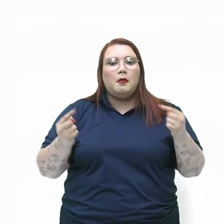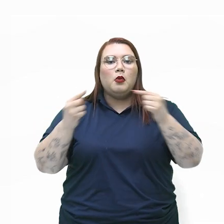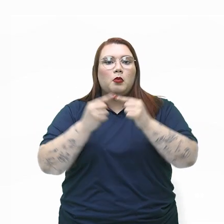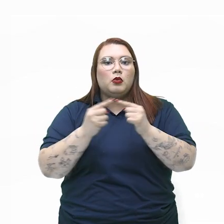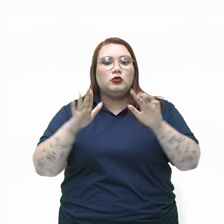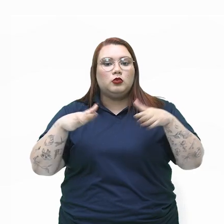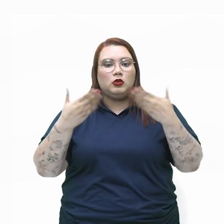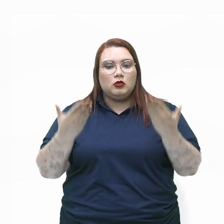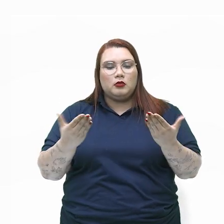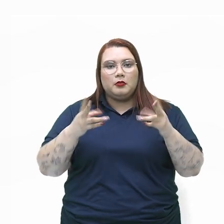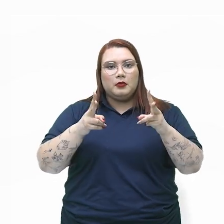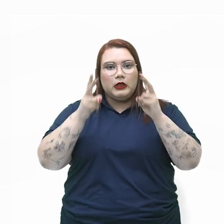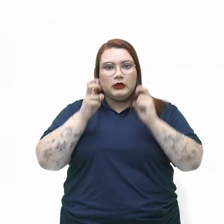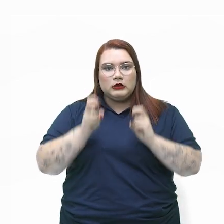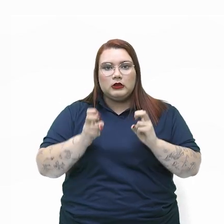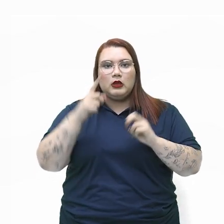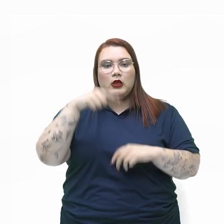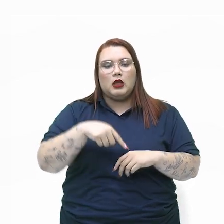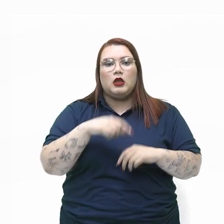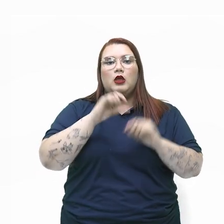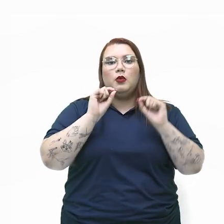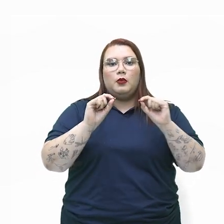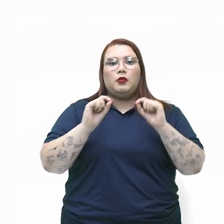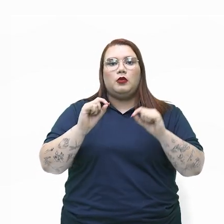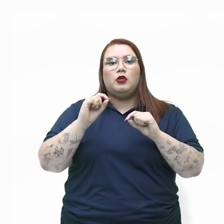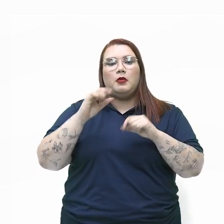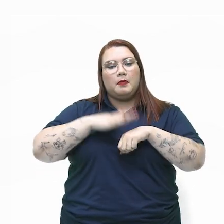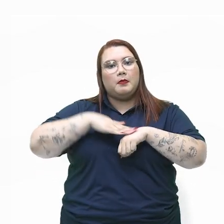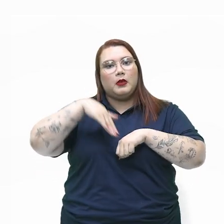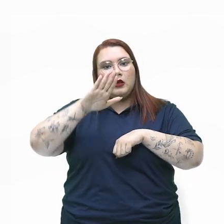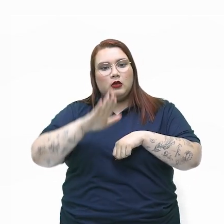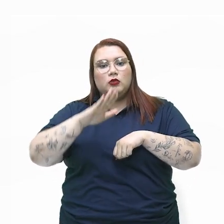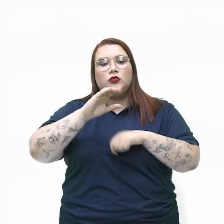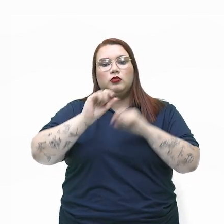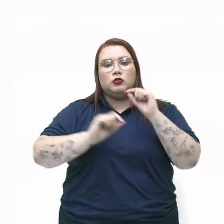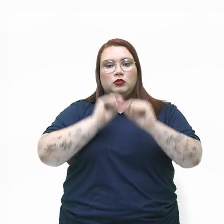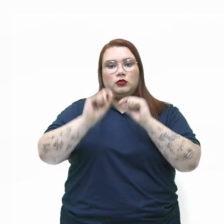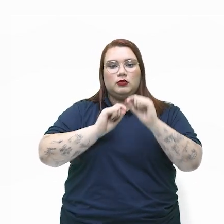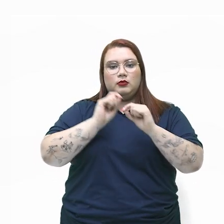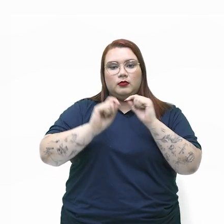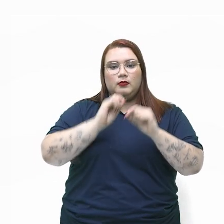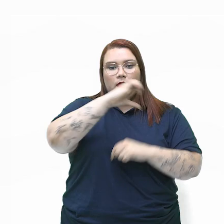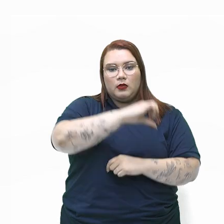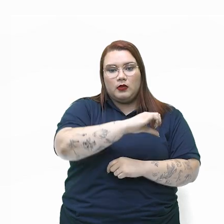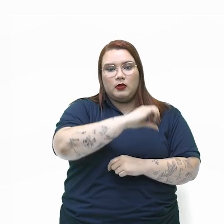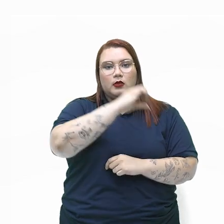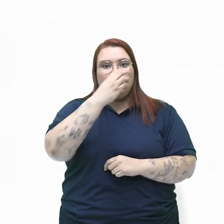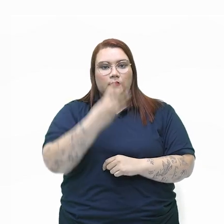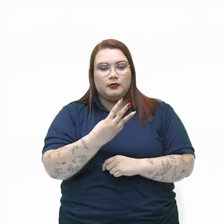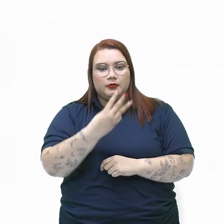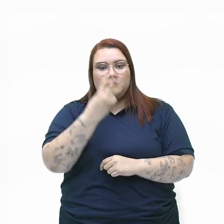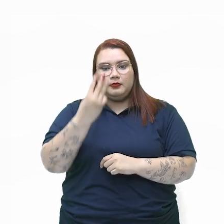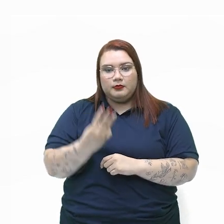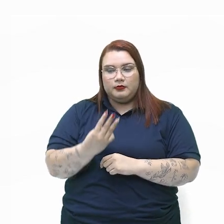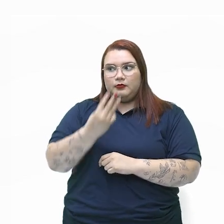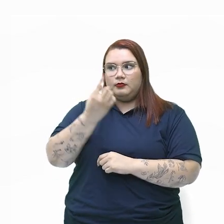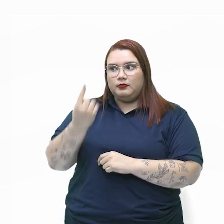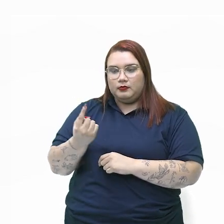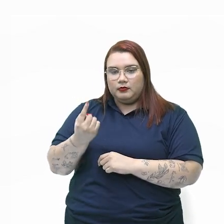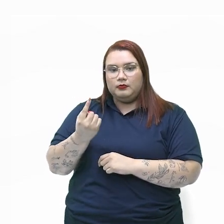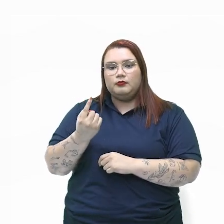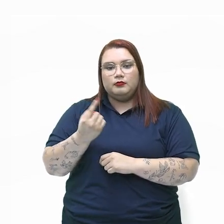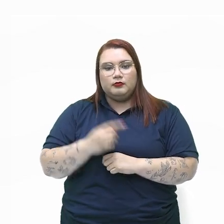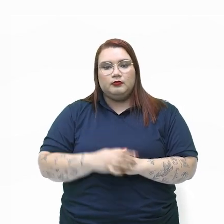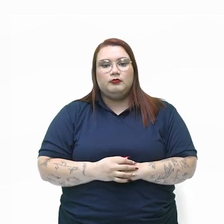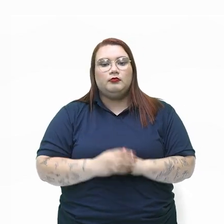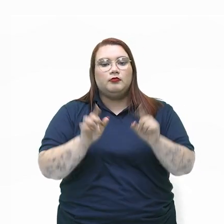E a proporção de resultado, a gente observou lá na tabela, que tem mais resultados. A proporção é de 9 para 3